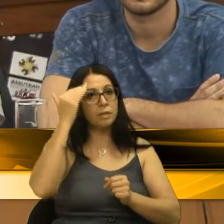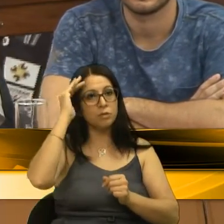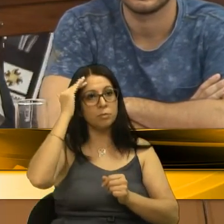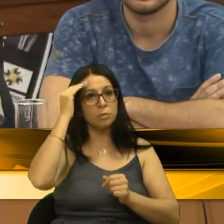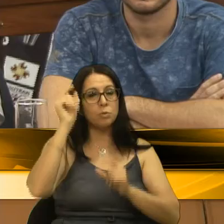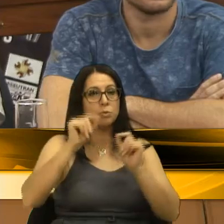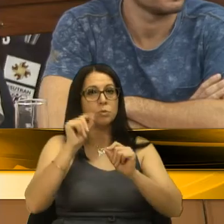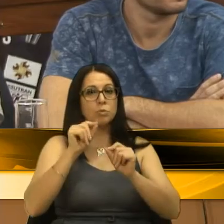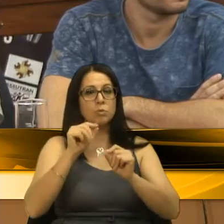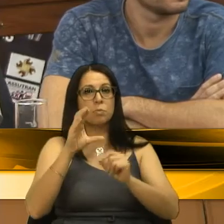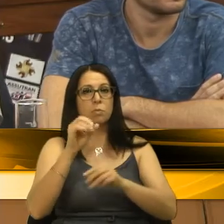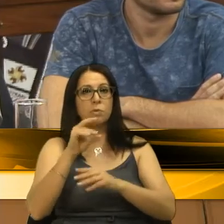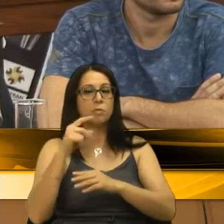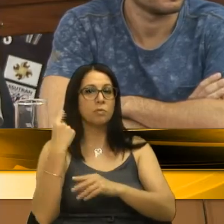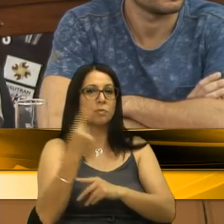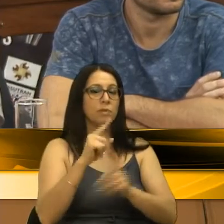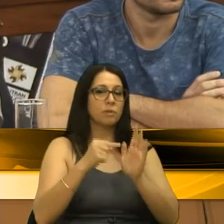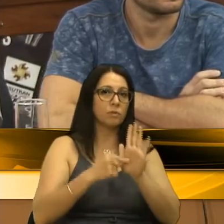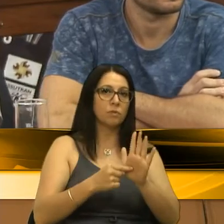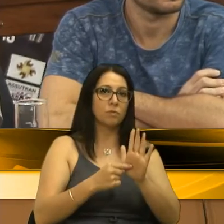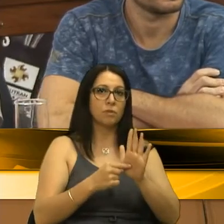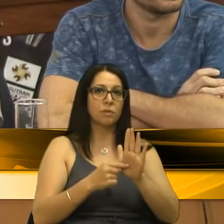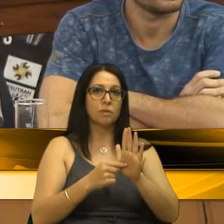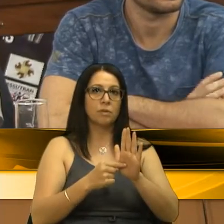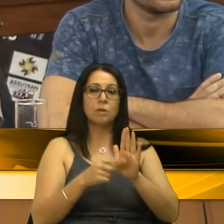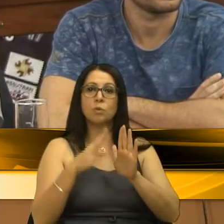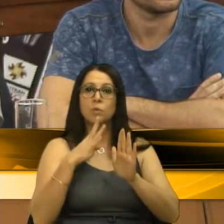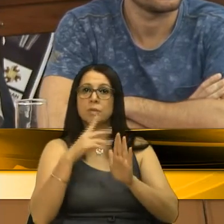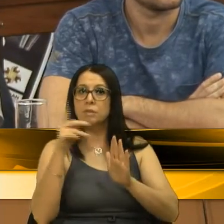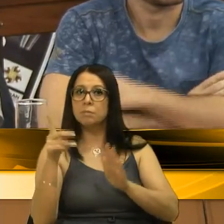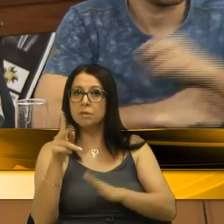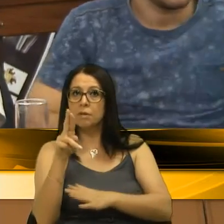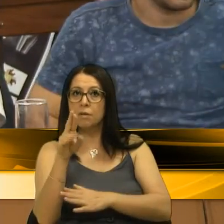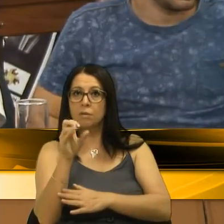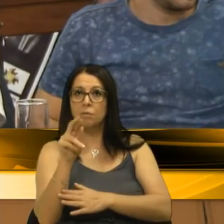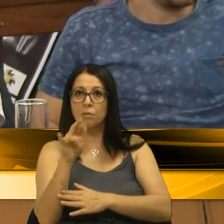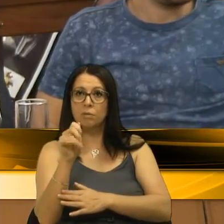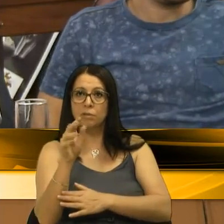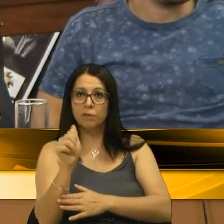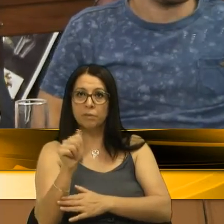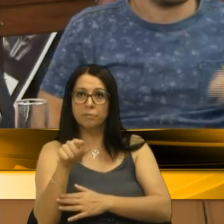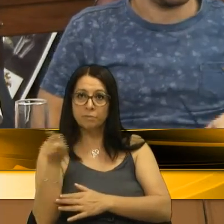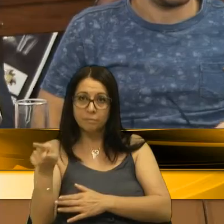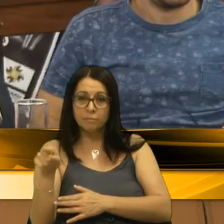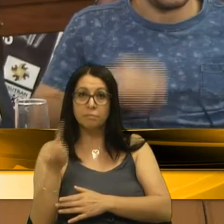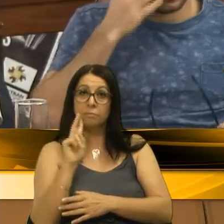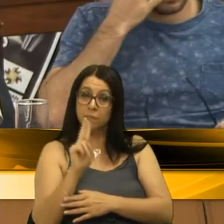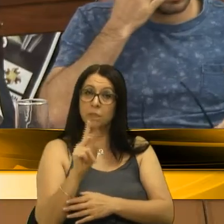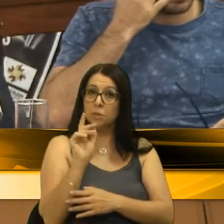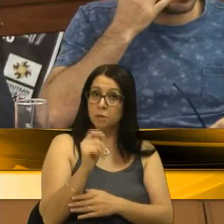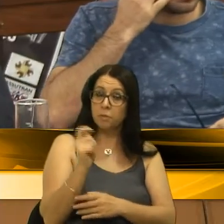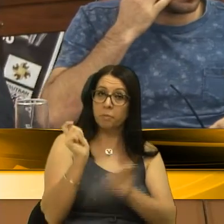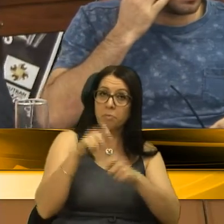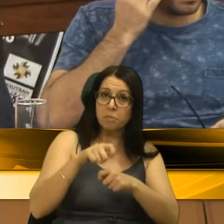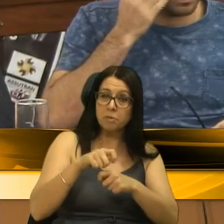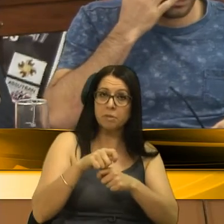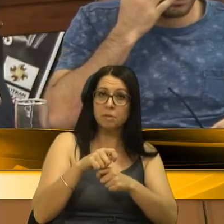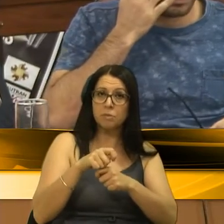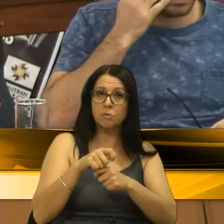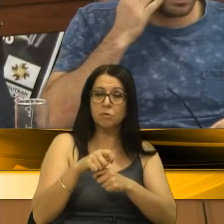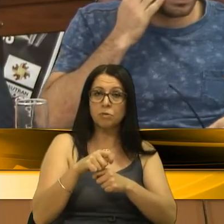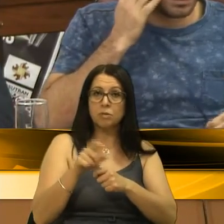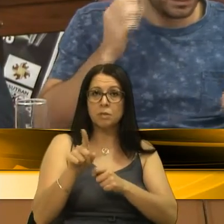201/67, há de ser entendido como referente às principais peças processuais,